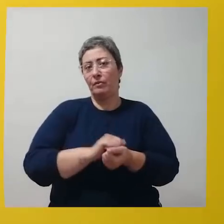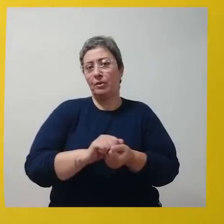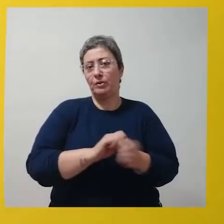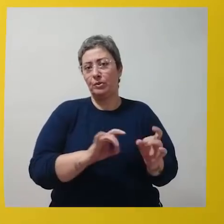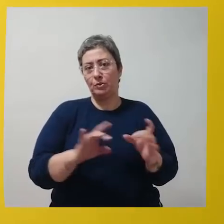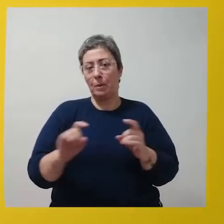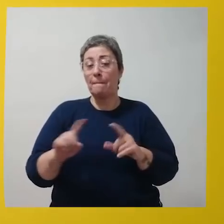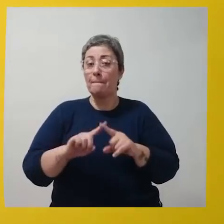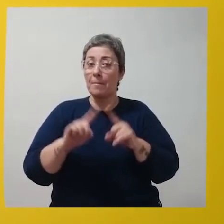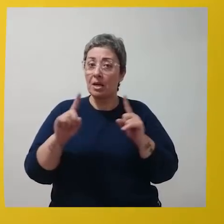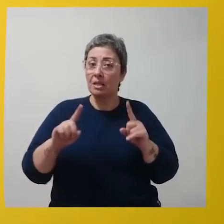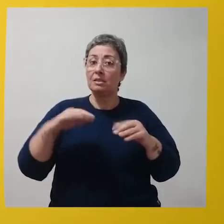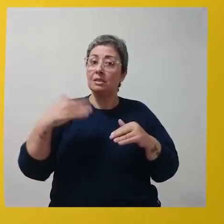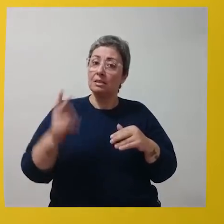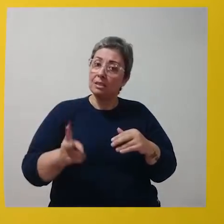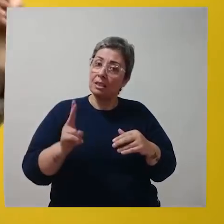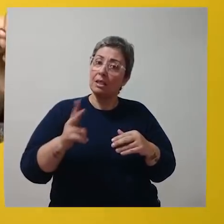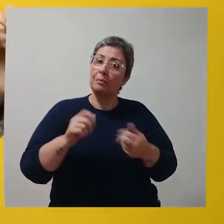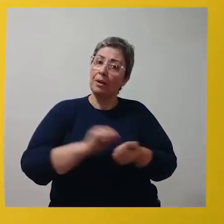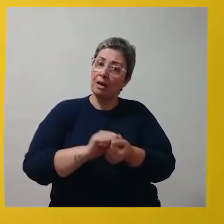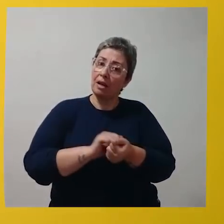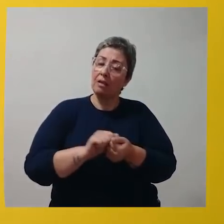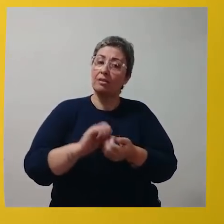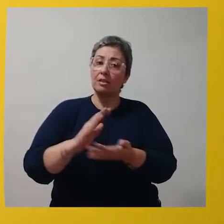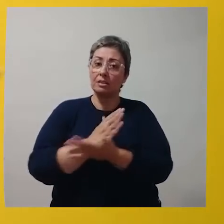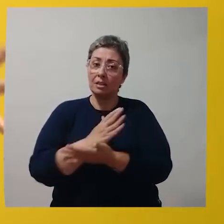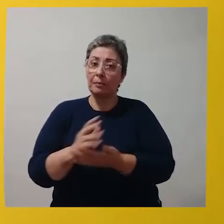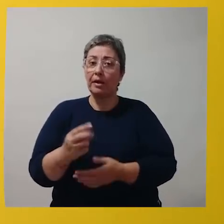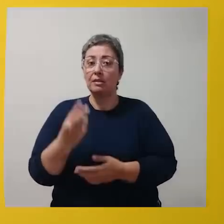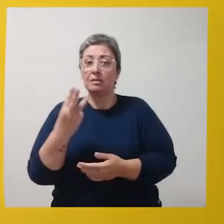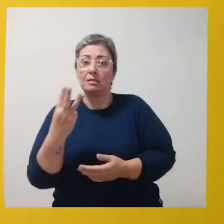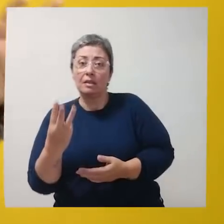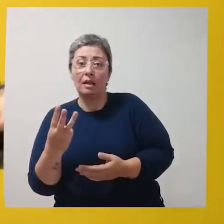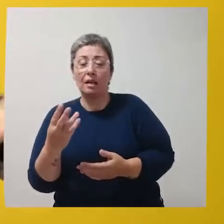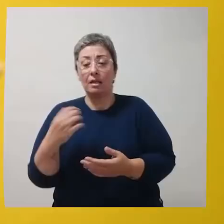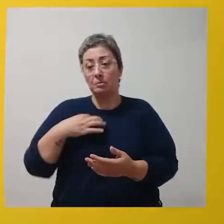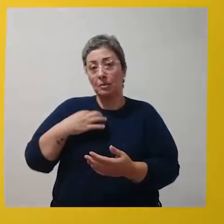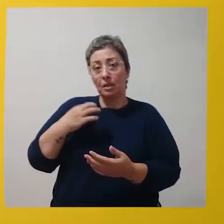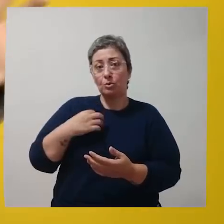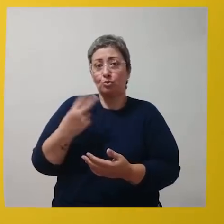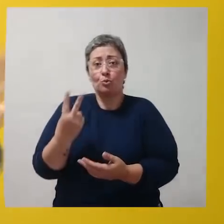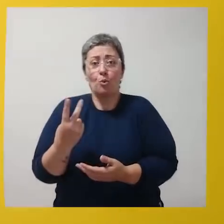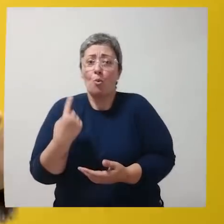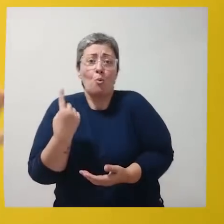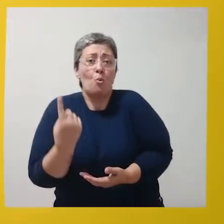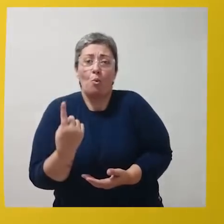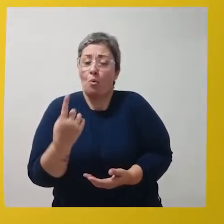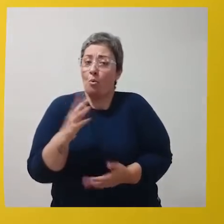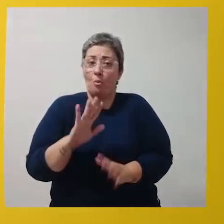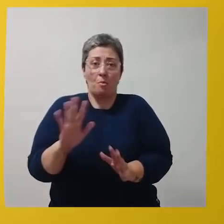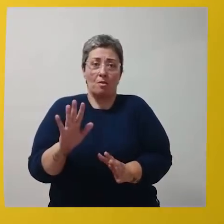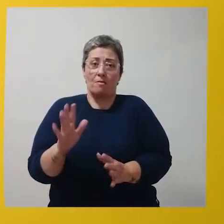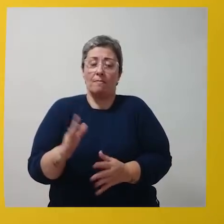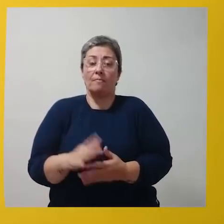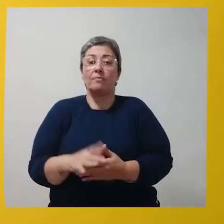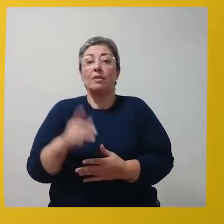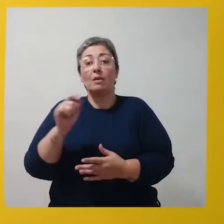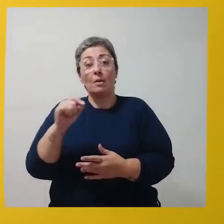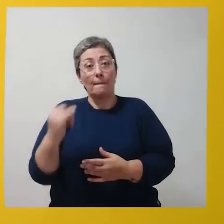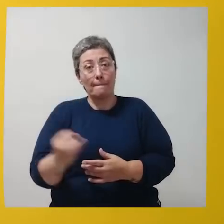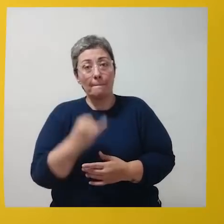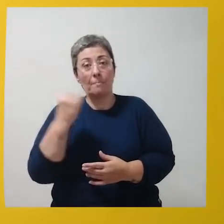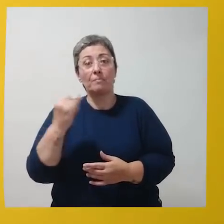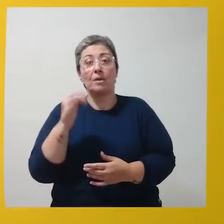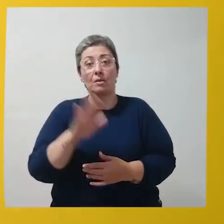os dias, mas toda vez que for lavar, separa lá 3 peças, 2 peças, uma peça que seja. Importante